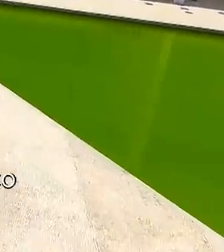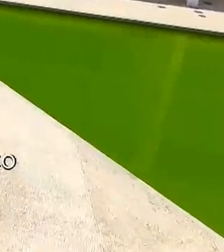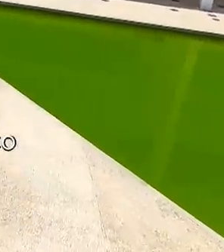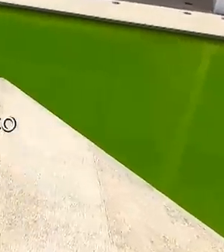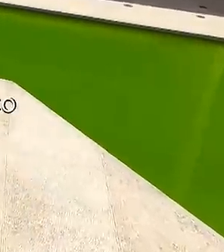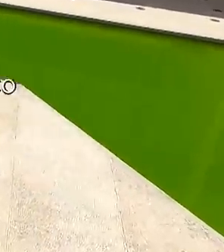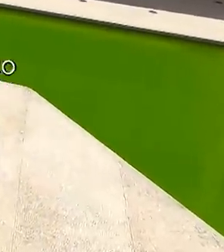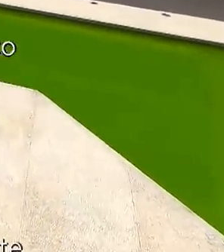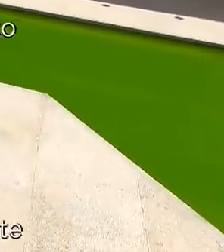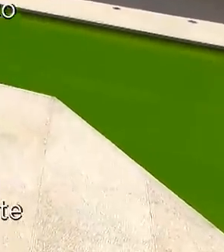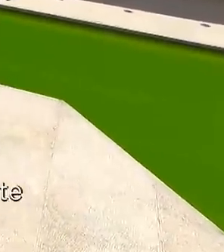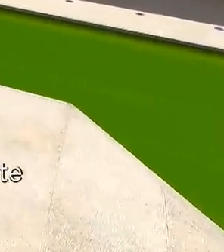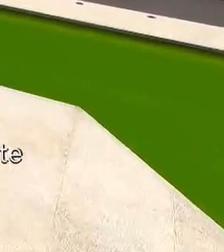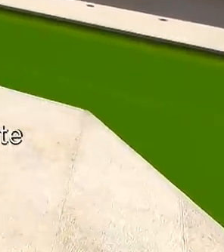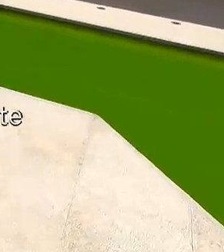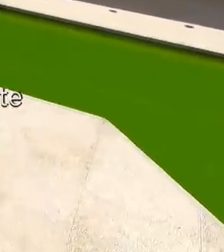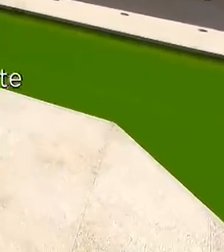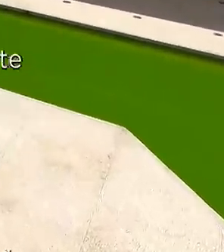Legenda